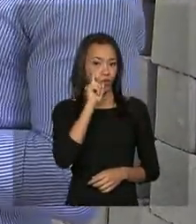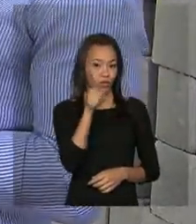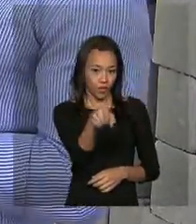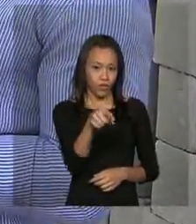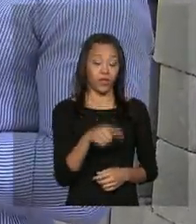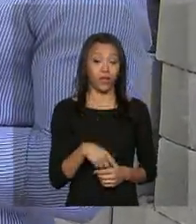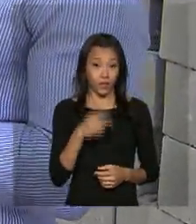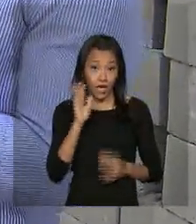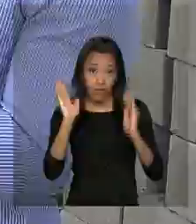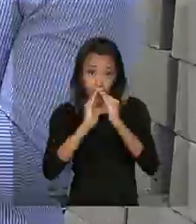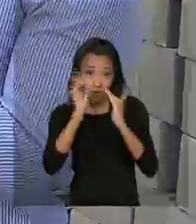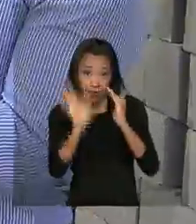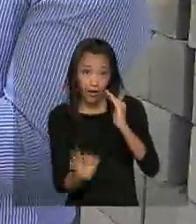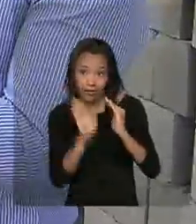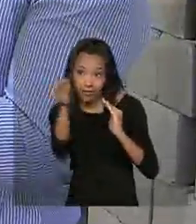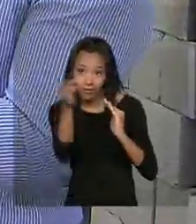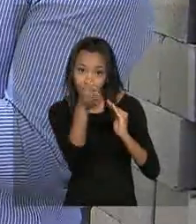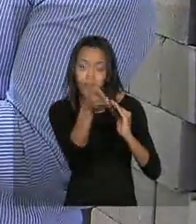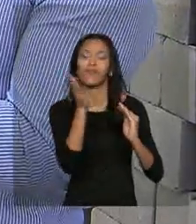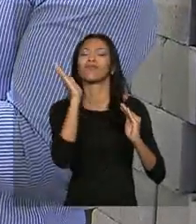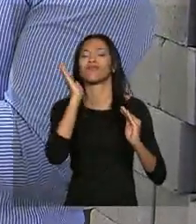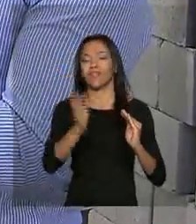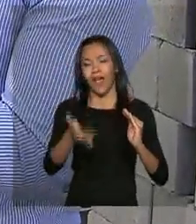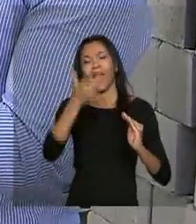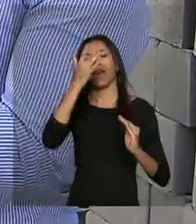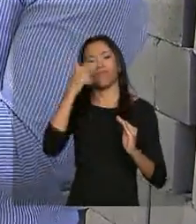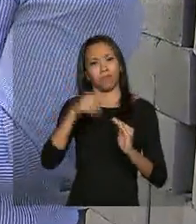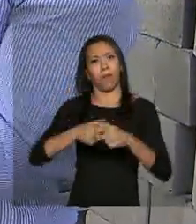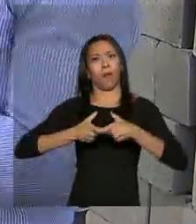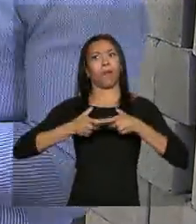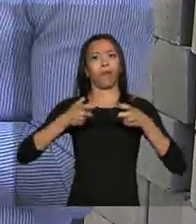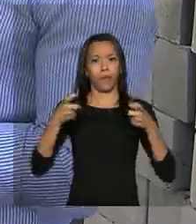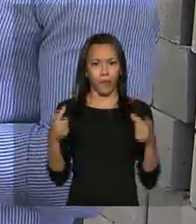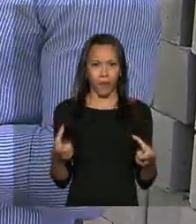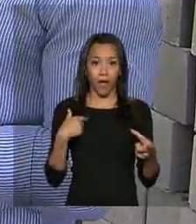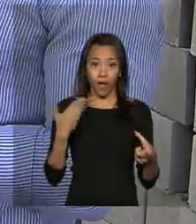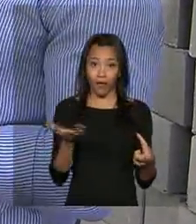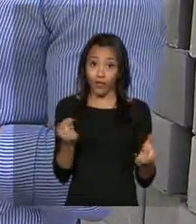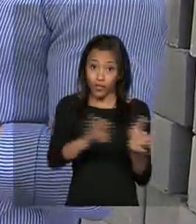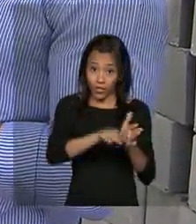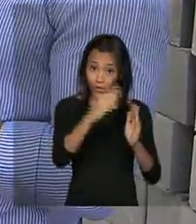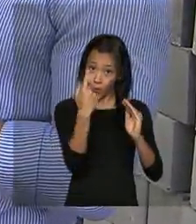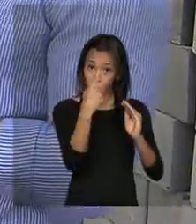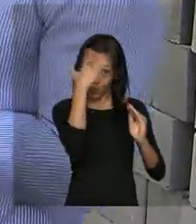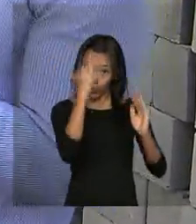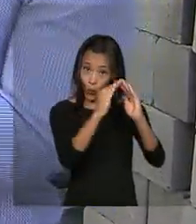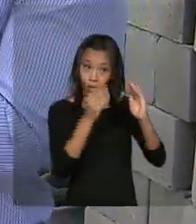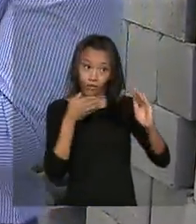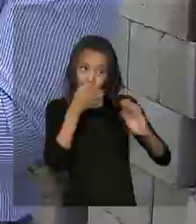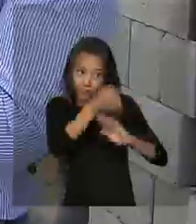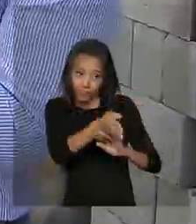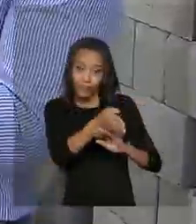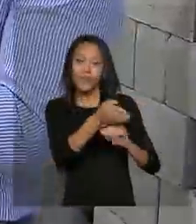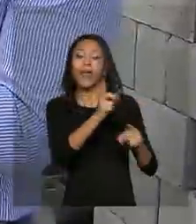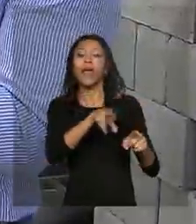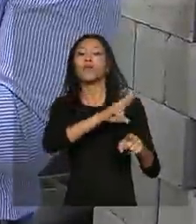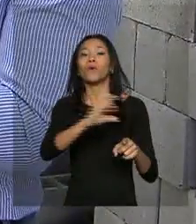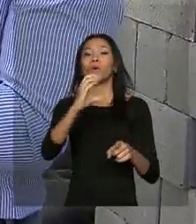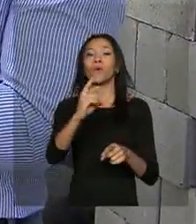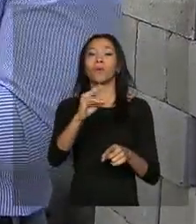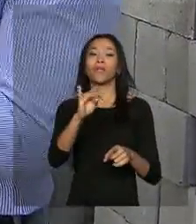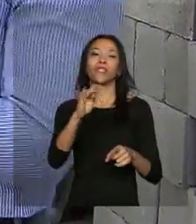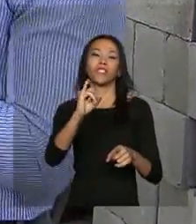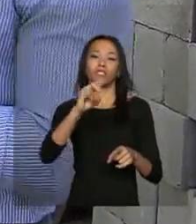já tem as casas certas para passar? Já tem uma clientela até que grande. Agora está chegando na casa de uma das clientes, né? Quem é? Isso, é a Cristina, minha